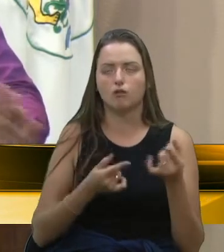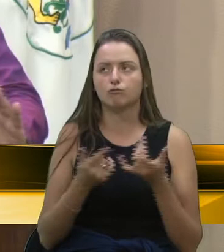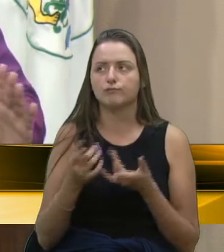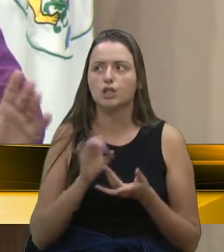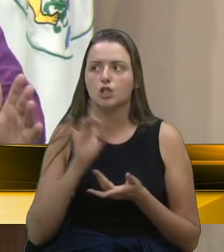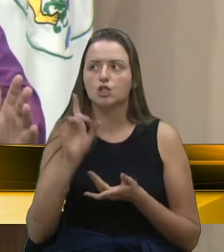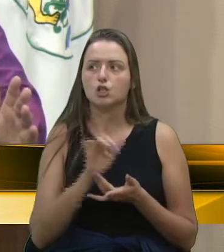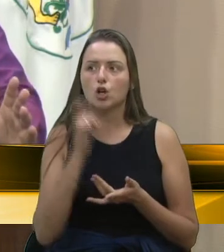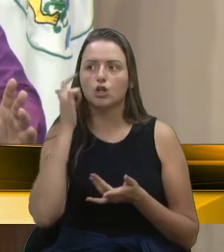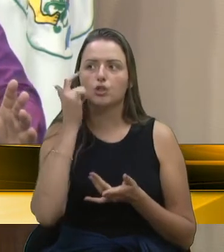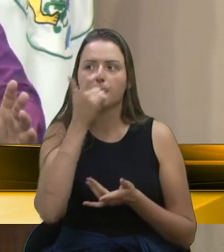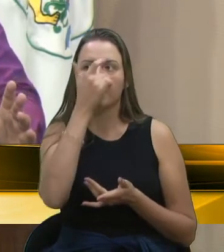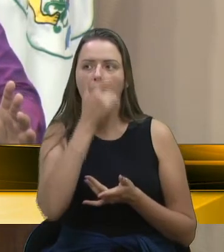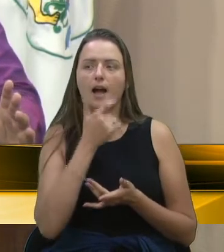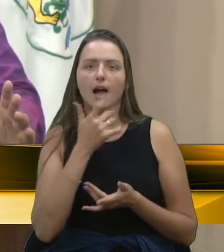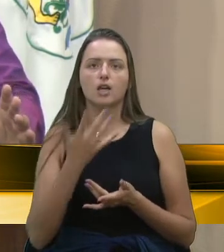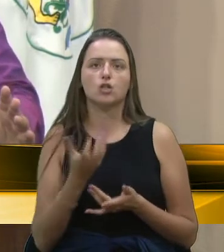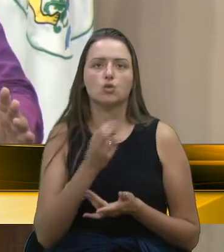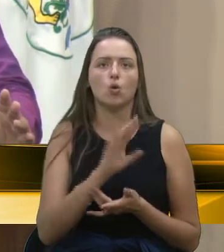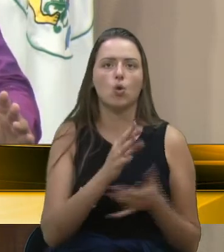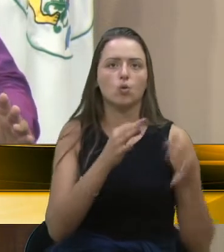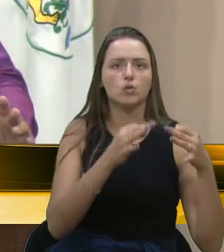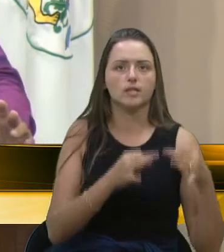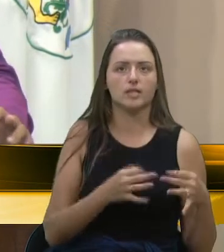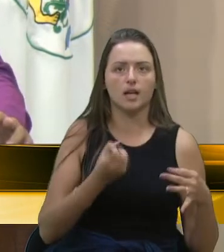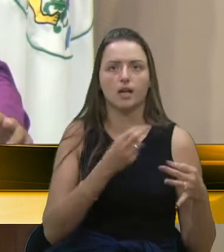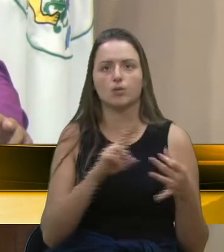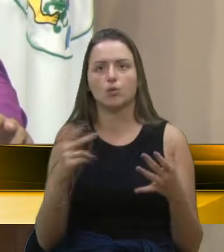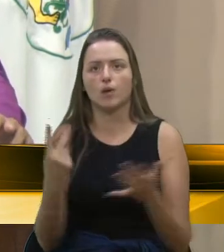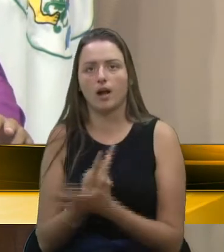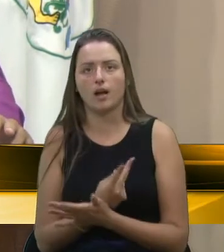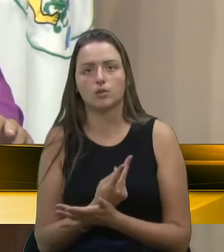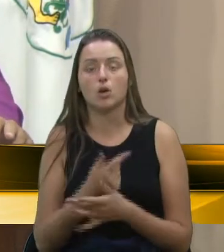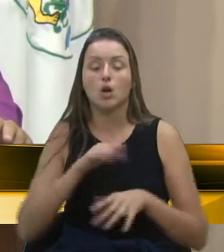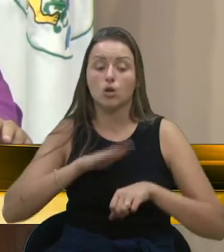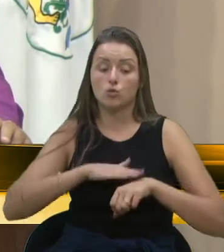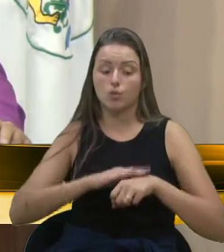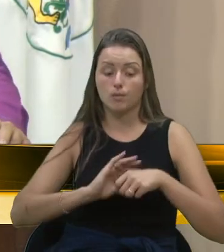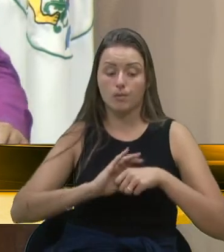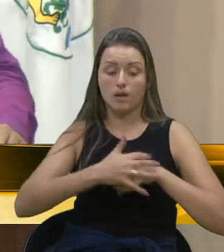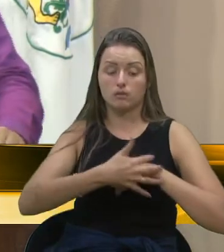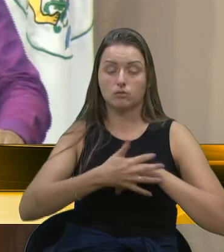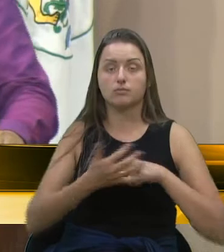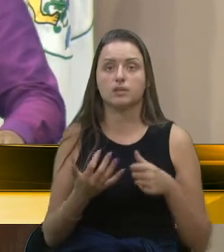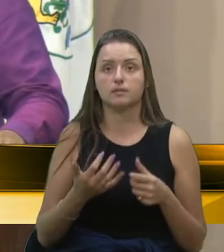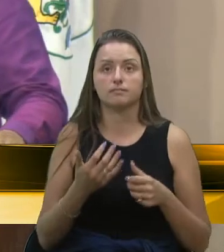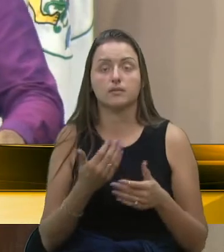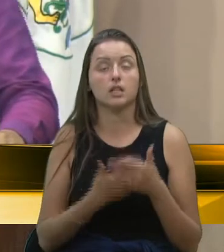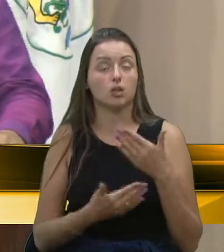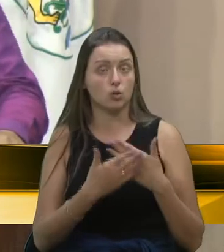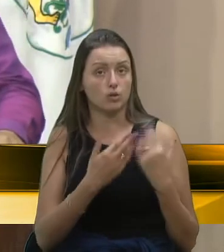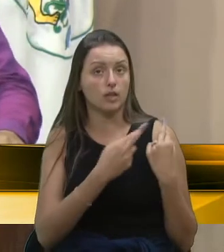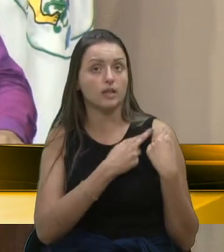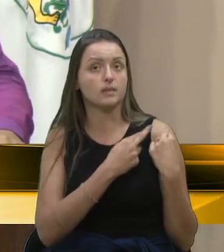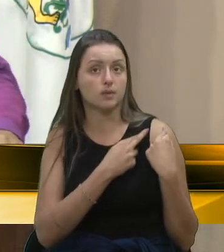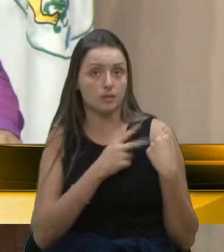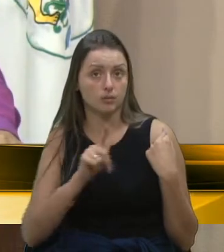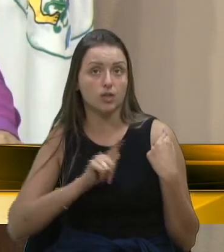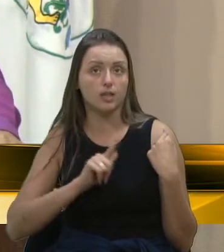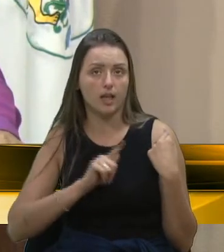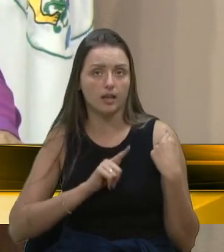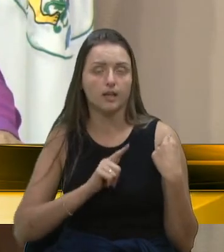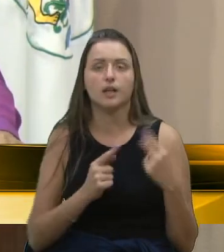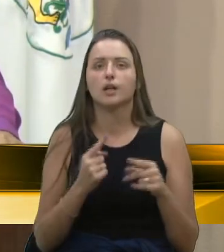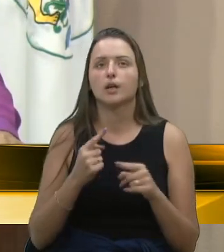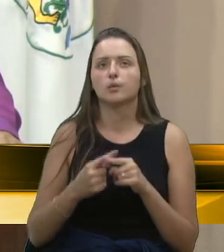de certo ou errado, mas diante de uma pandemia e da responsabilidade que essa decisão enseja, e diga-se de